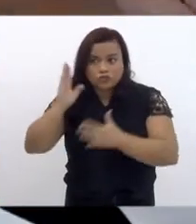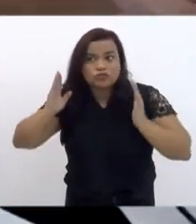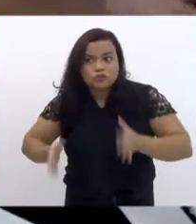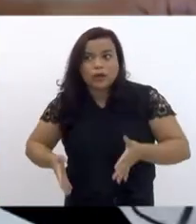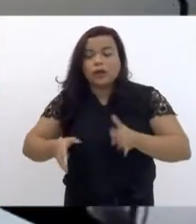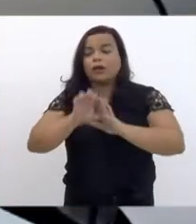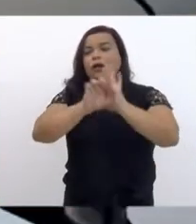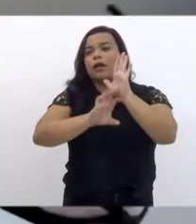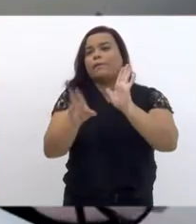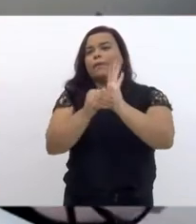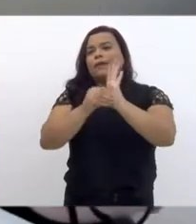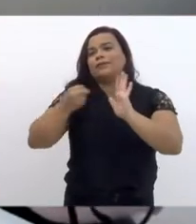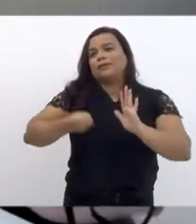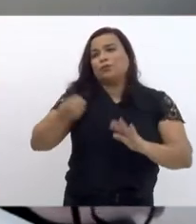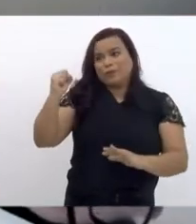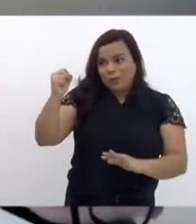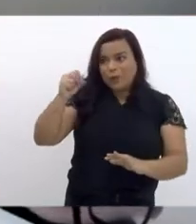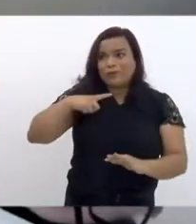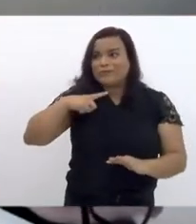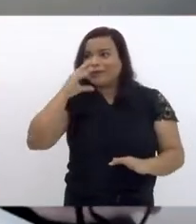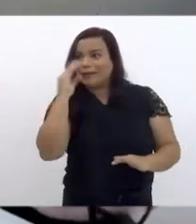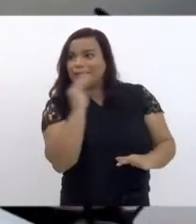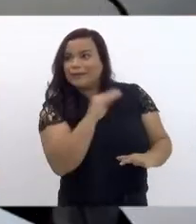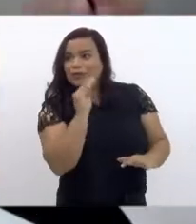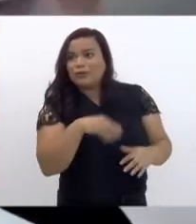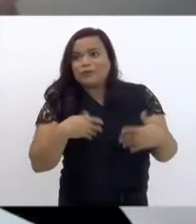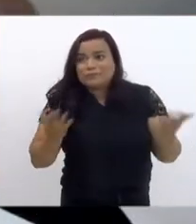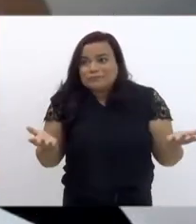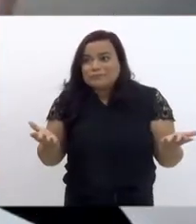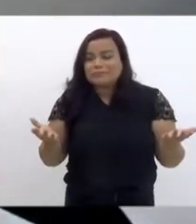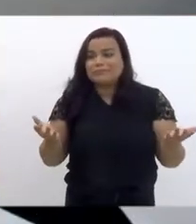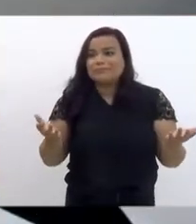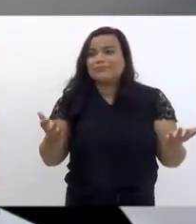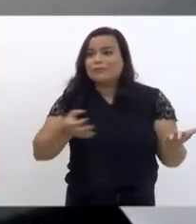8, que foi ignorada por enquanto no parecer, essa é o seguinte,